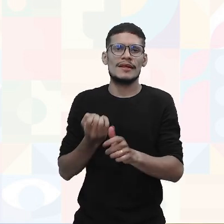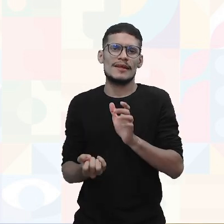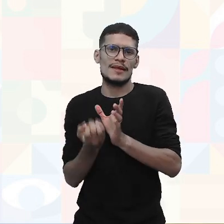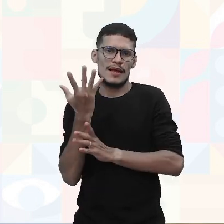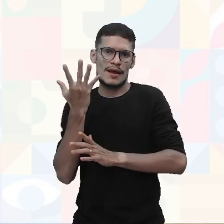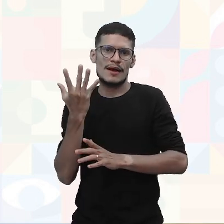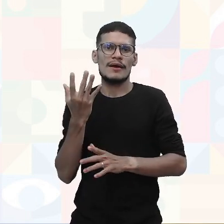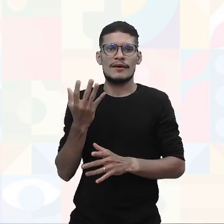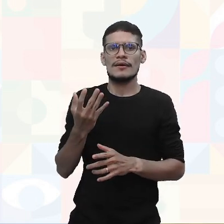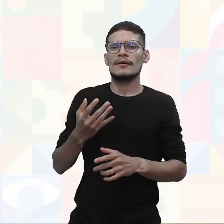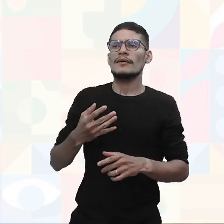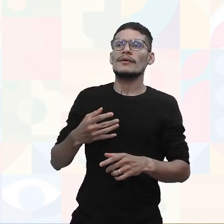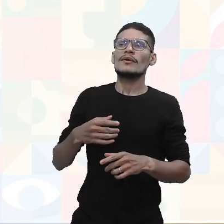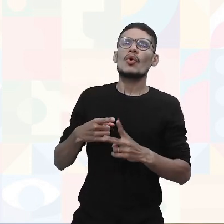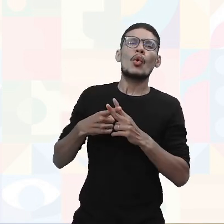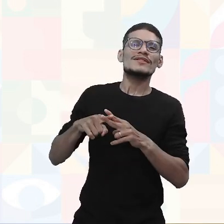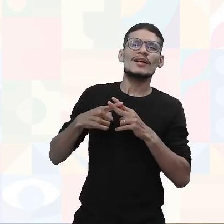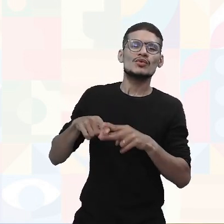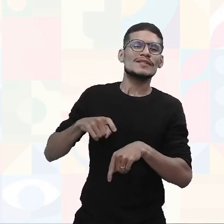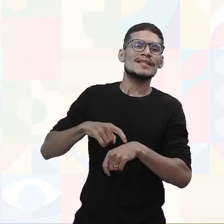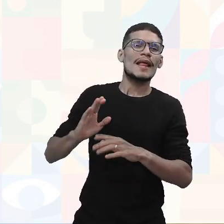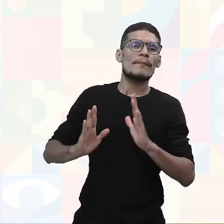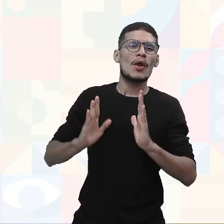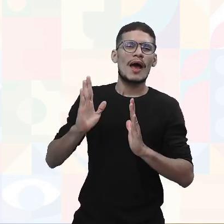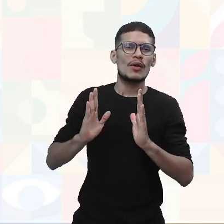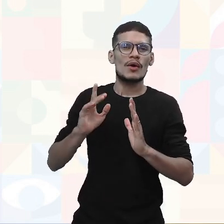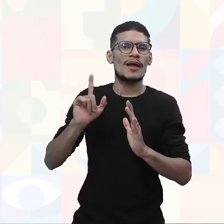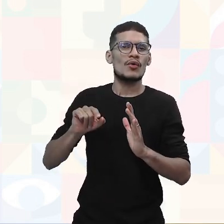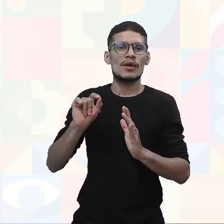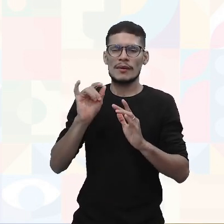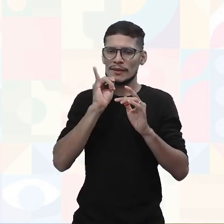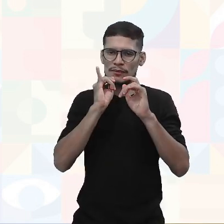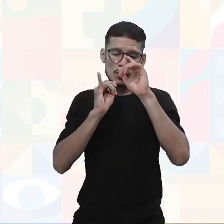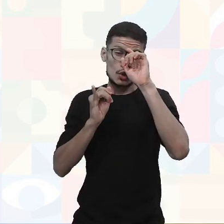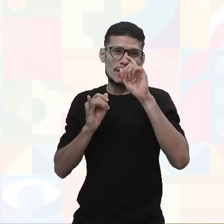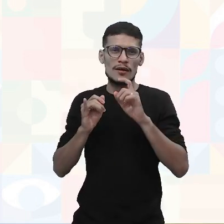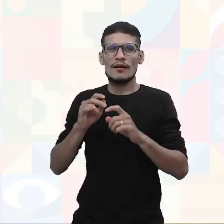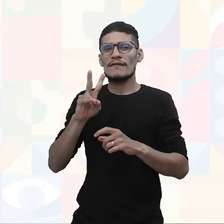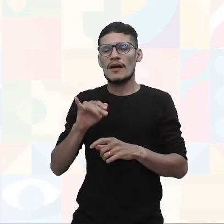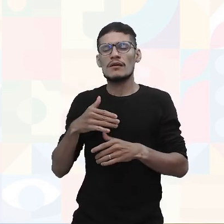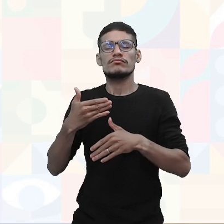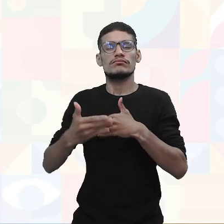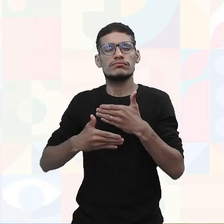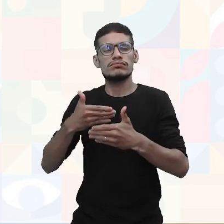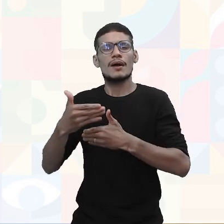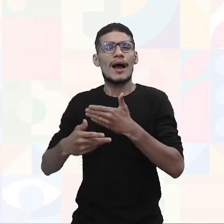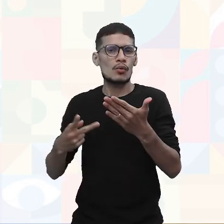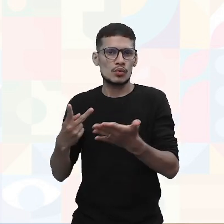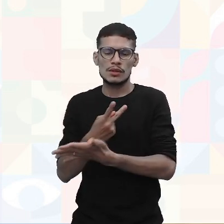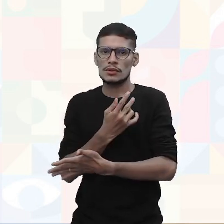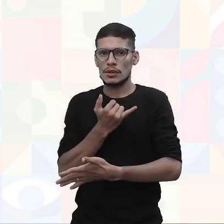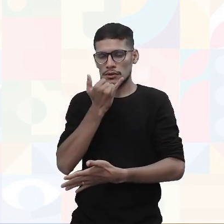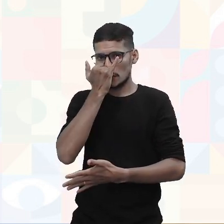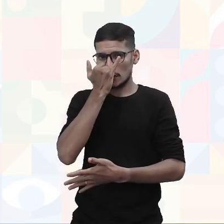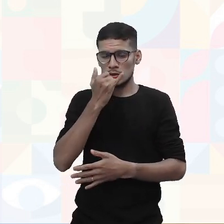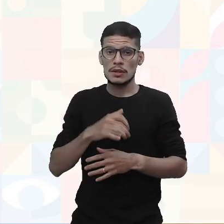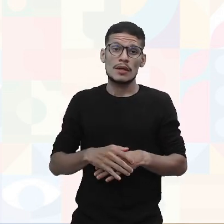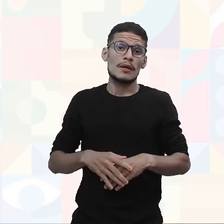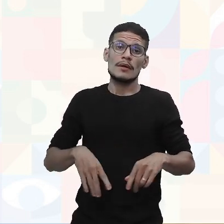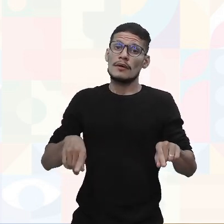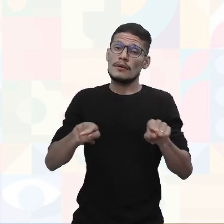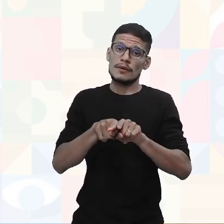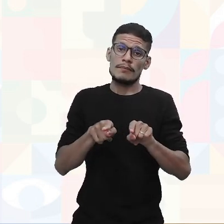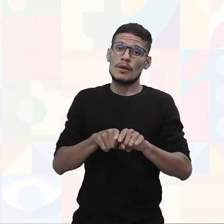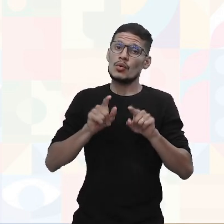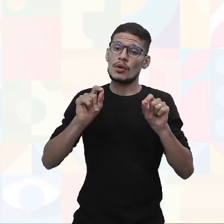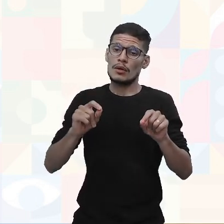e consertos temporários, né, aquele do temporário definitivo, que isso aí vai ser uma situação que vai gerar acidentes. E dos trabalhadores a gente